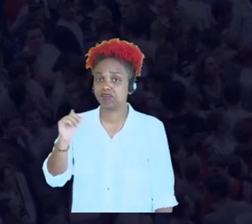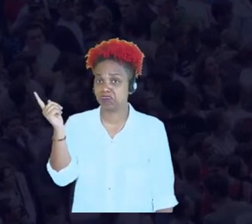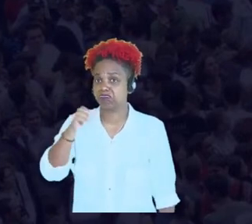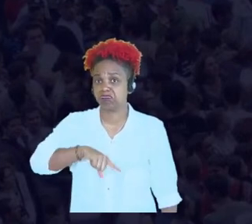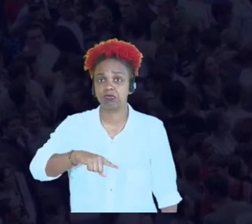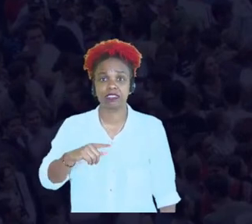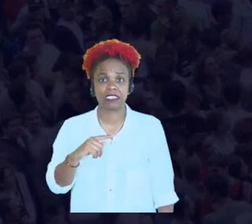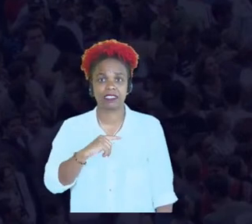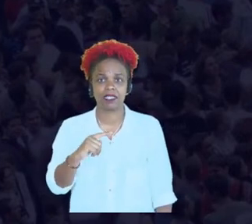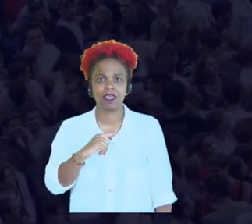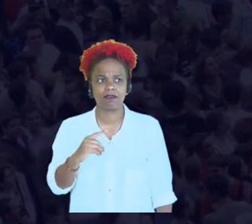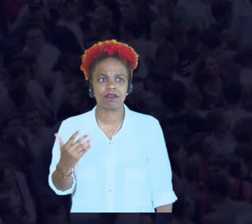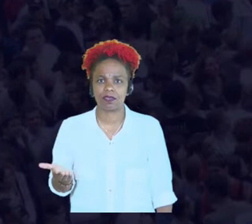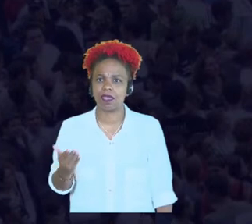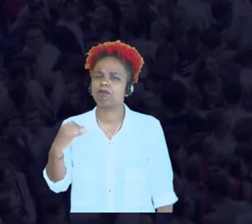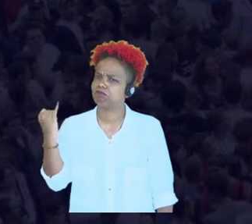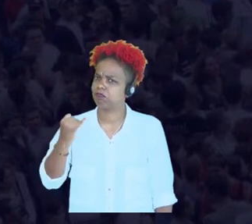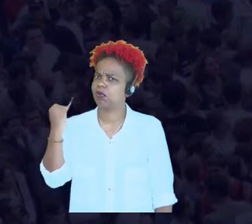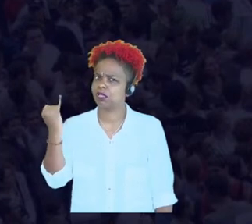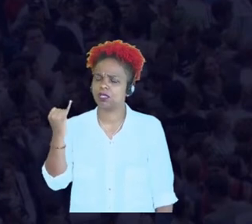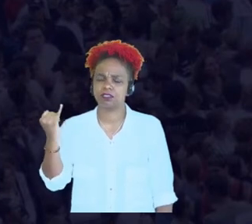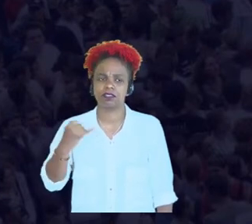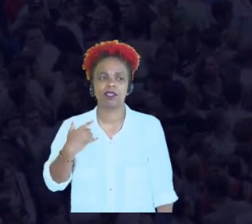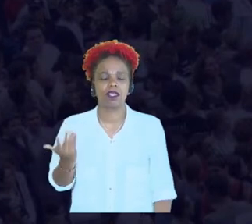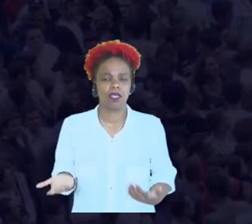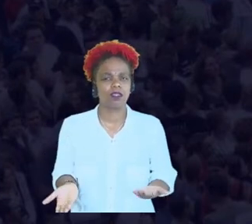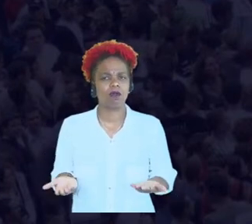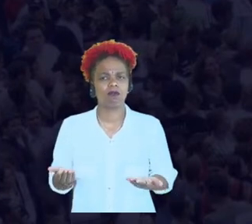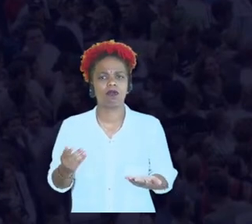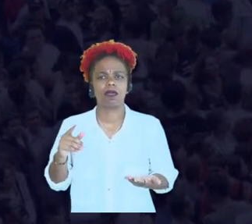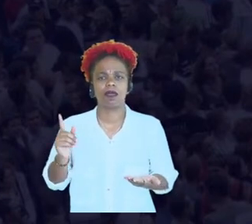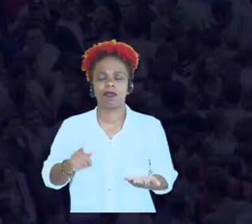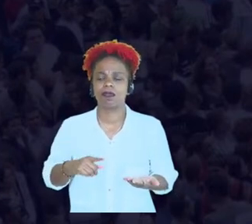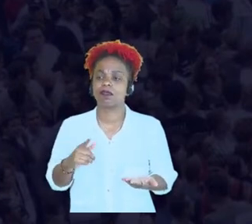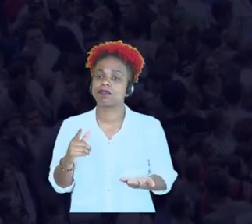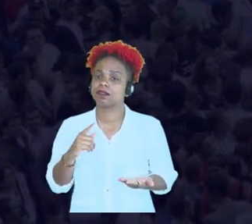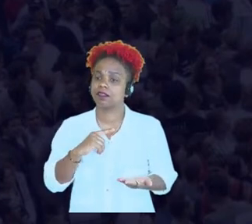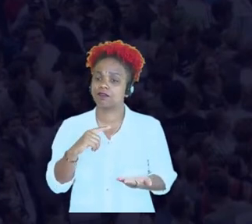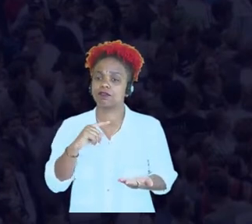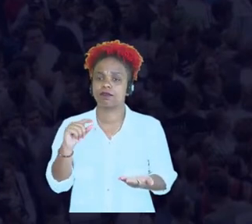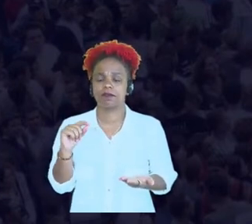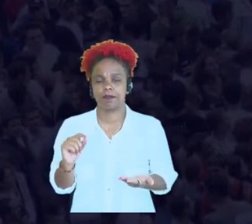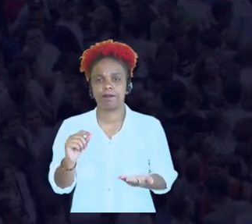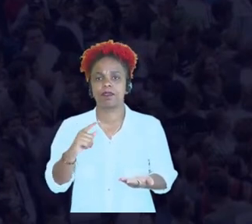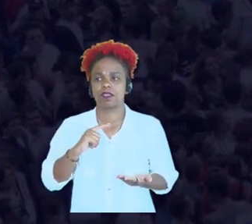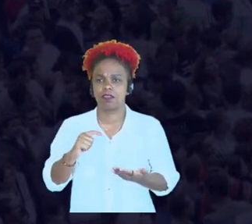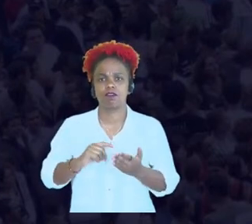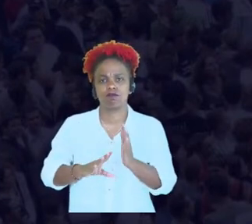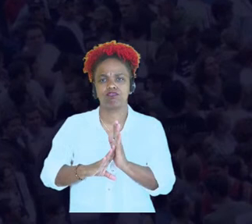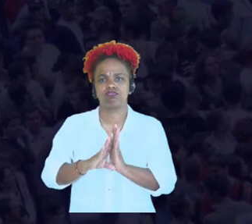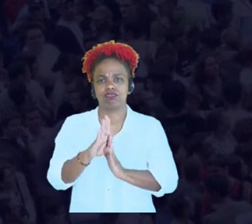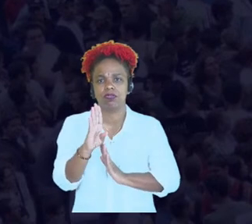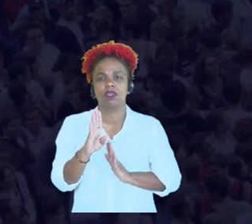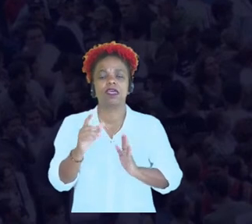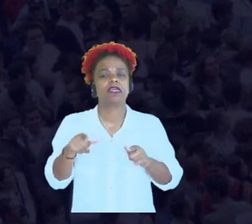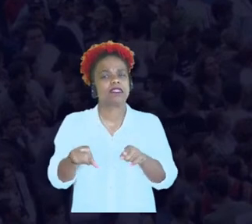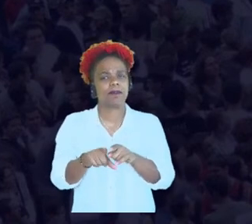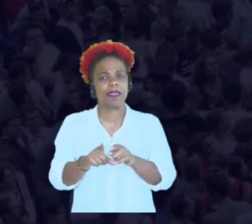não é algo pouco relevante. Então, já era esperado que houvesse um crescimento na sua